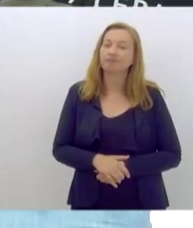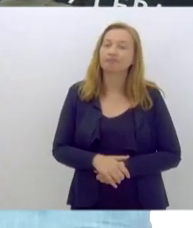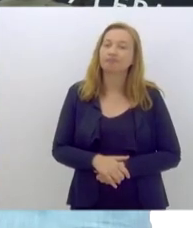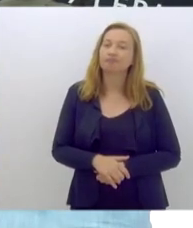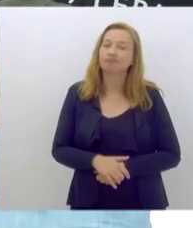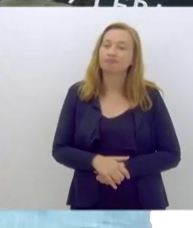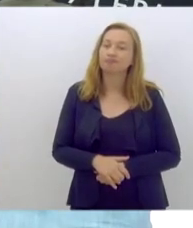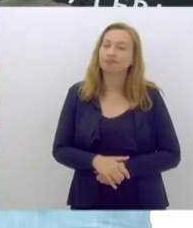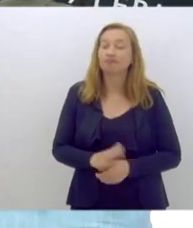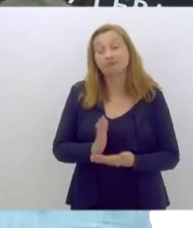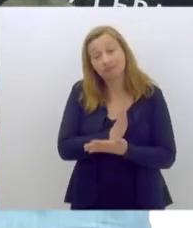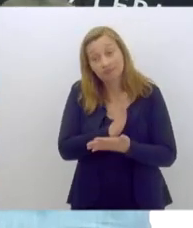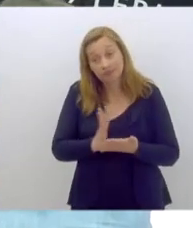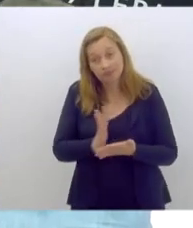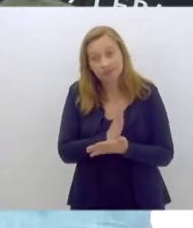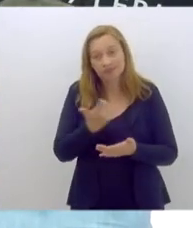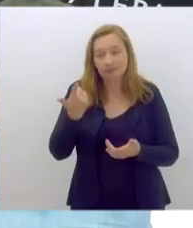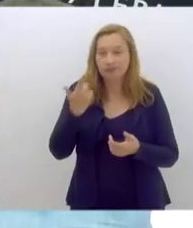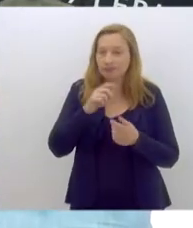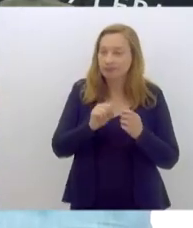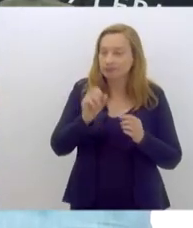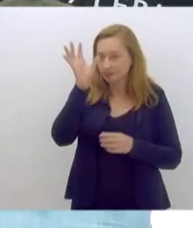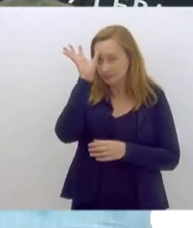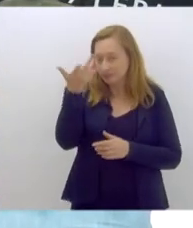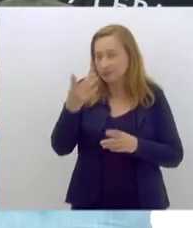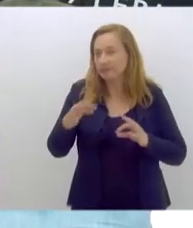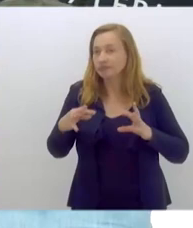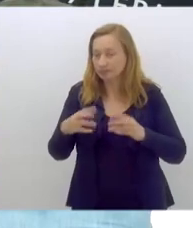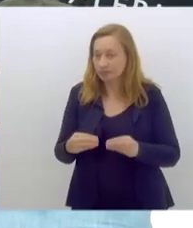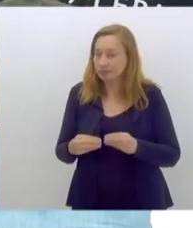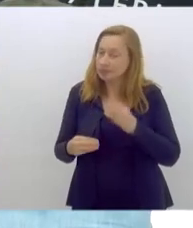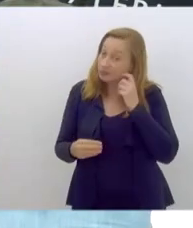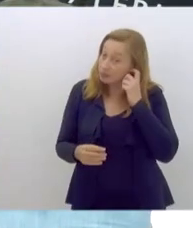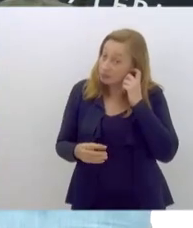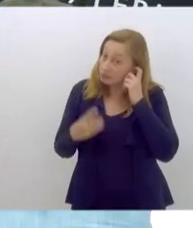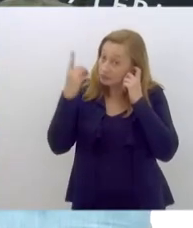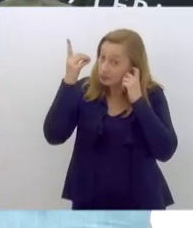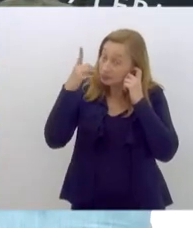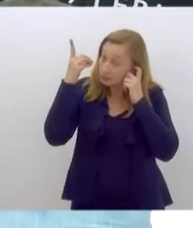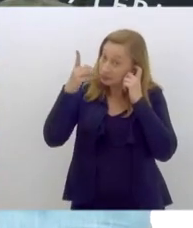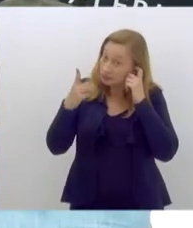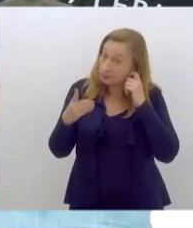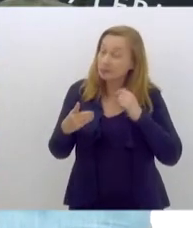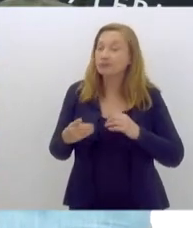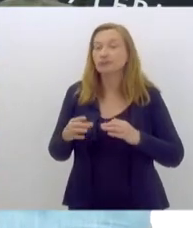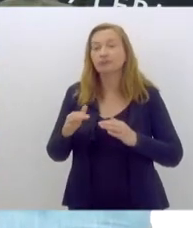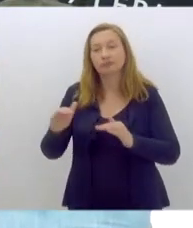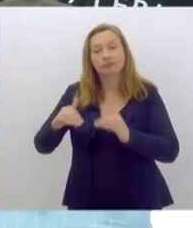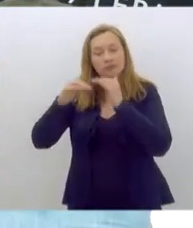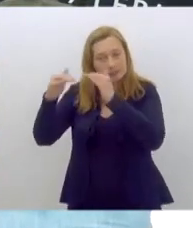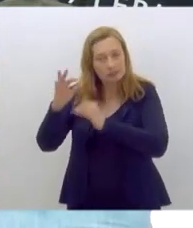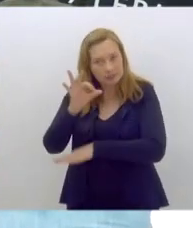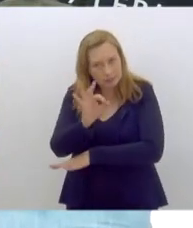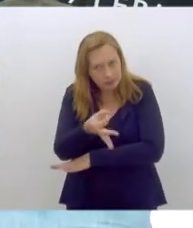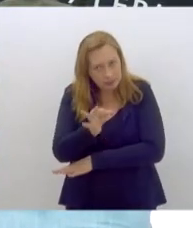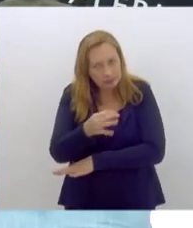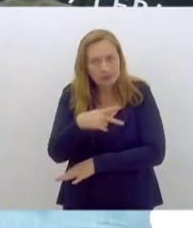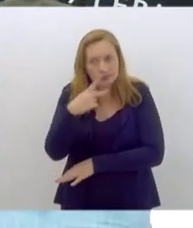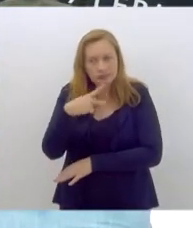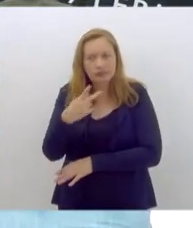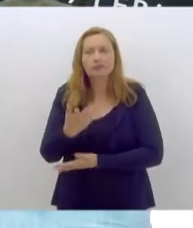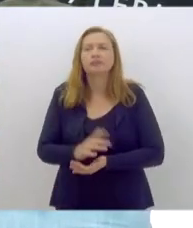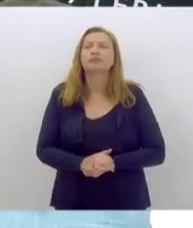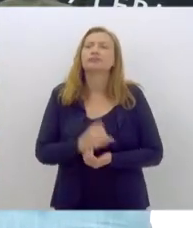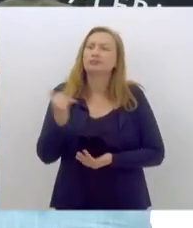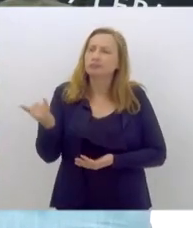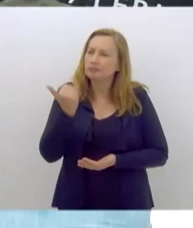muitas vezes a gente não consegue resolver tudo e uma Deputado tem tem razão quando a borda questões são